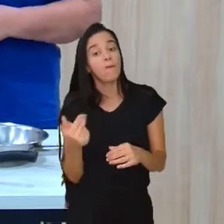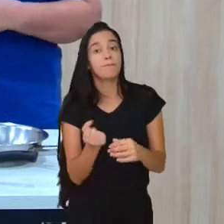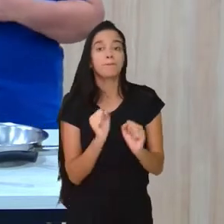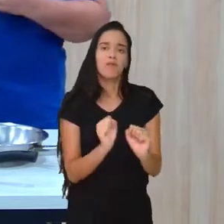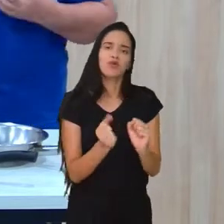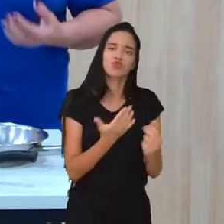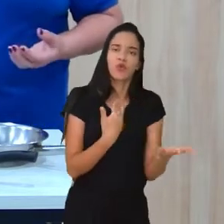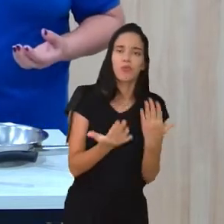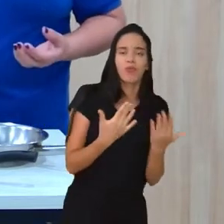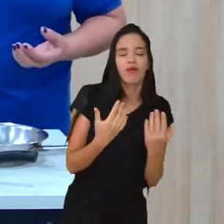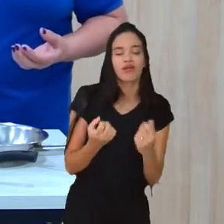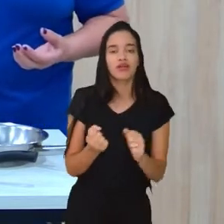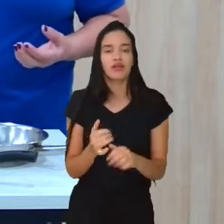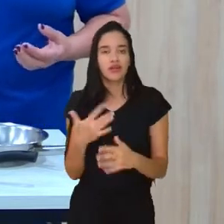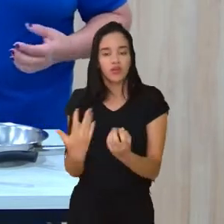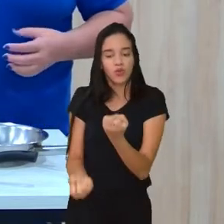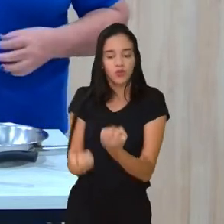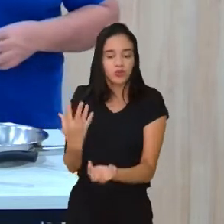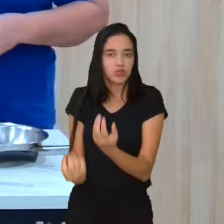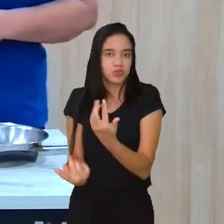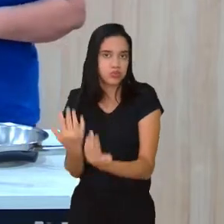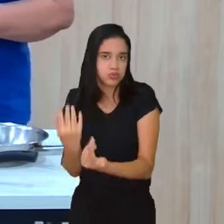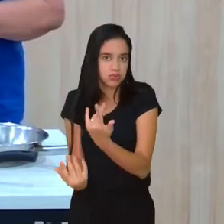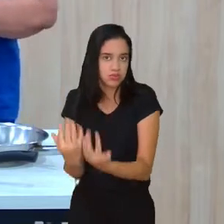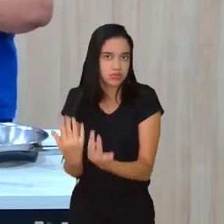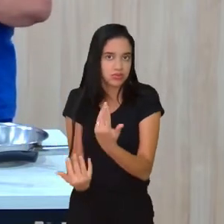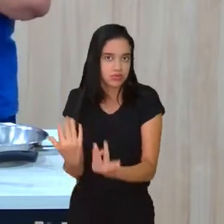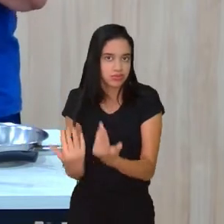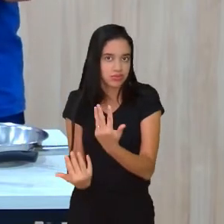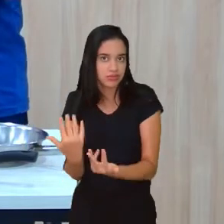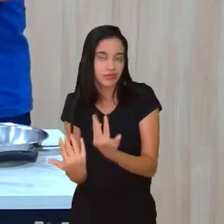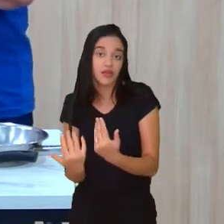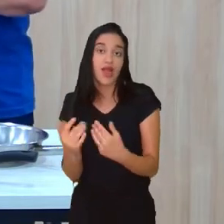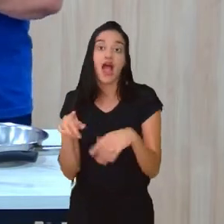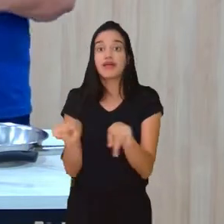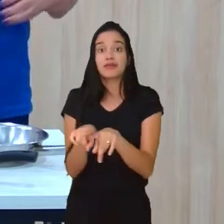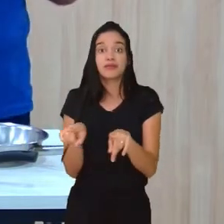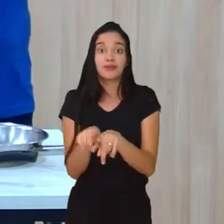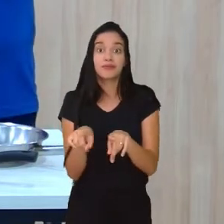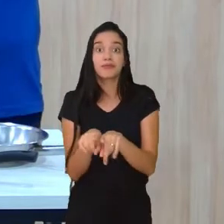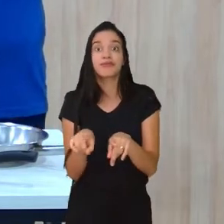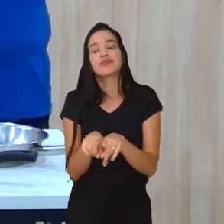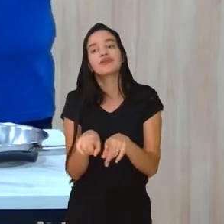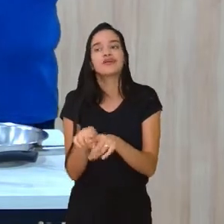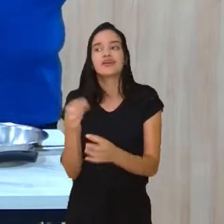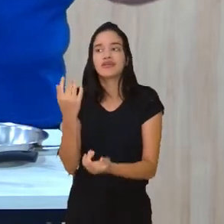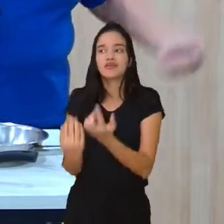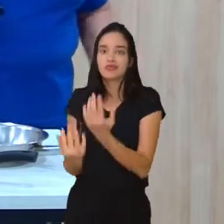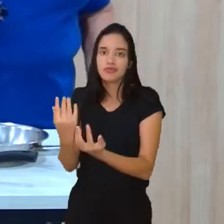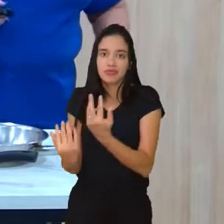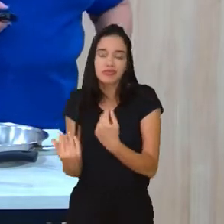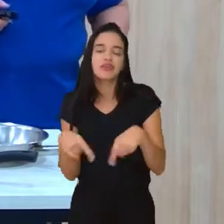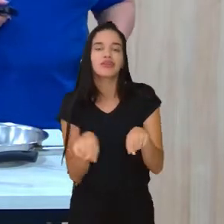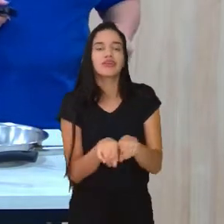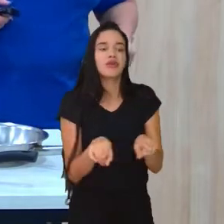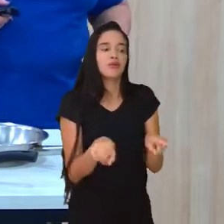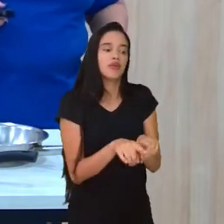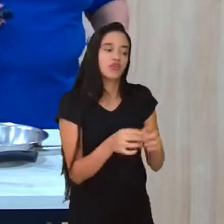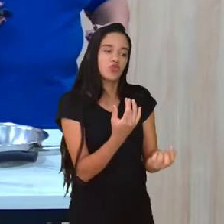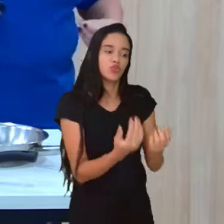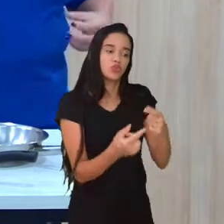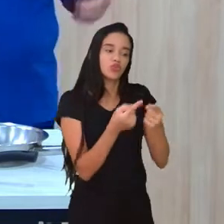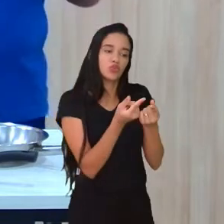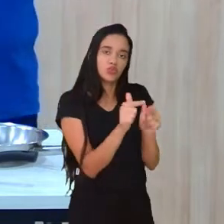um fogo, a lenha, né? Uma churrasqueira, né? A fogueira também, muito bem,